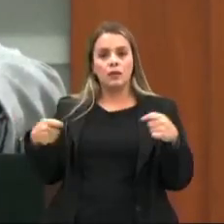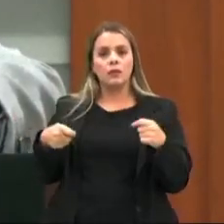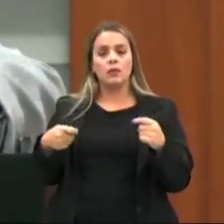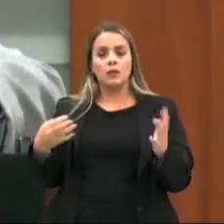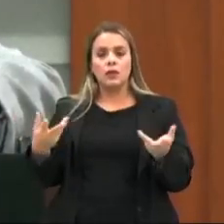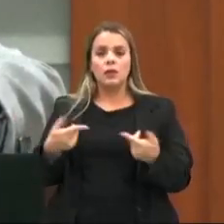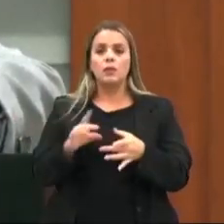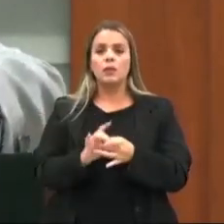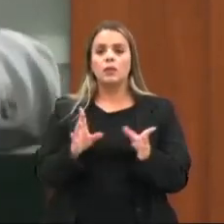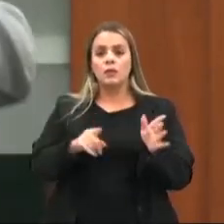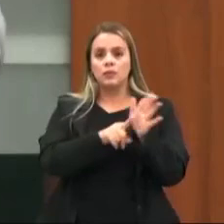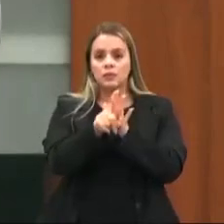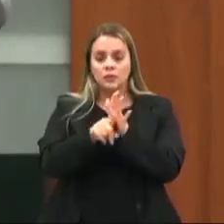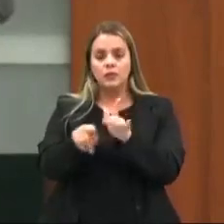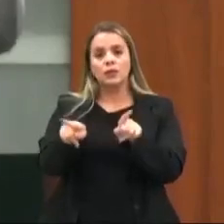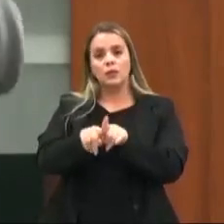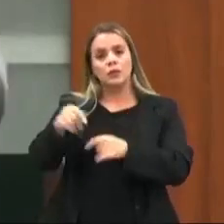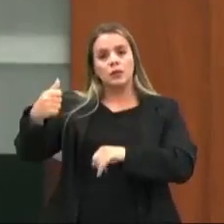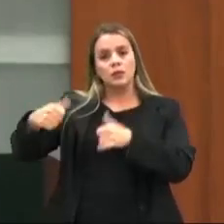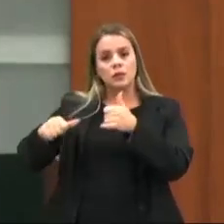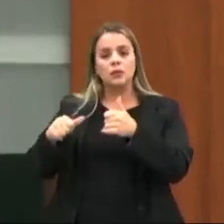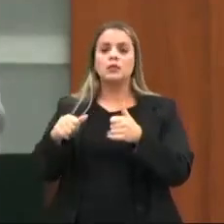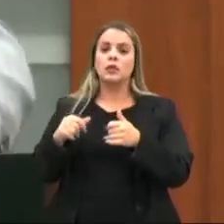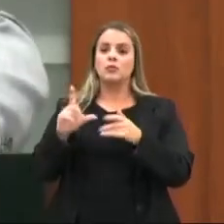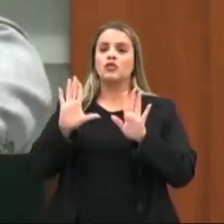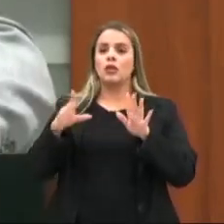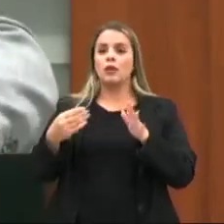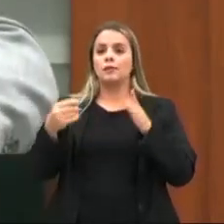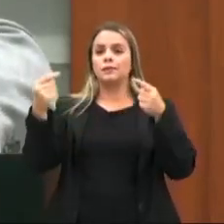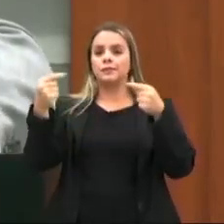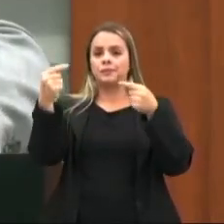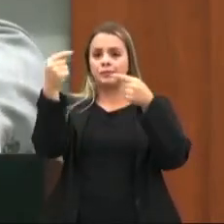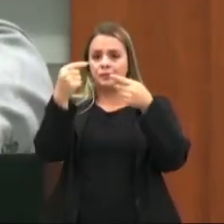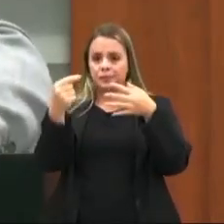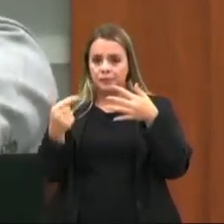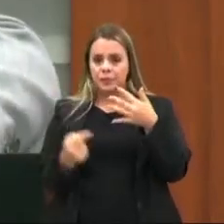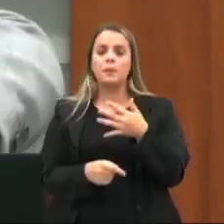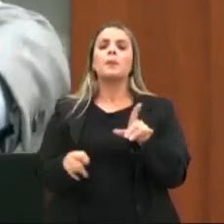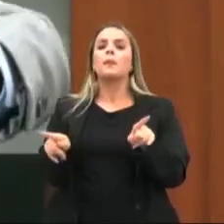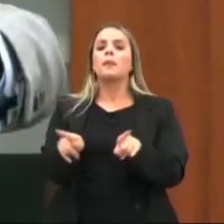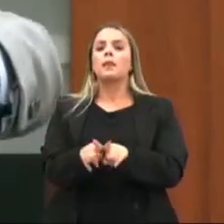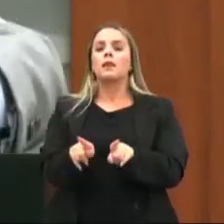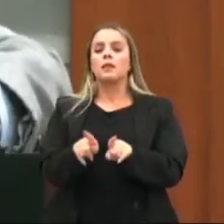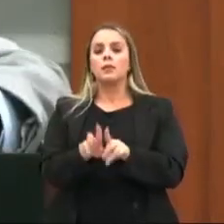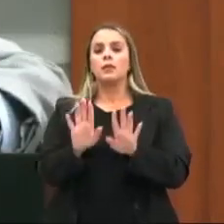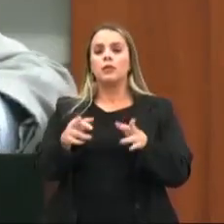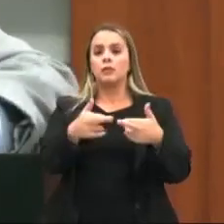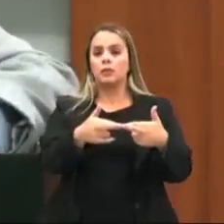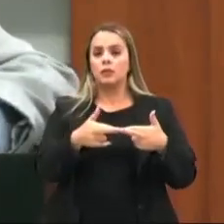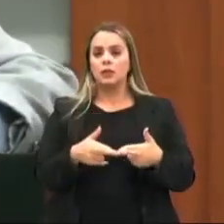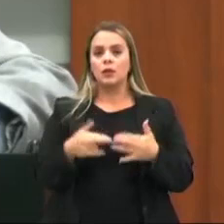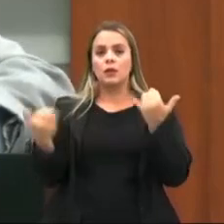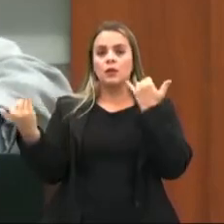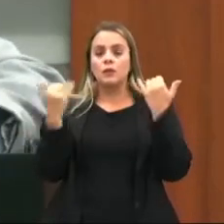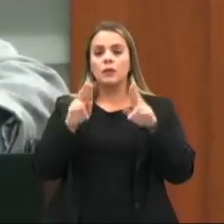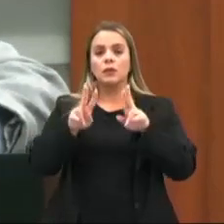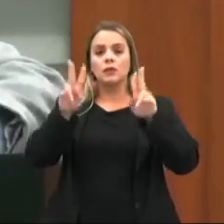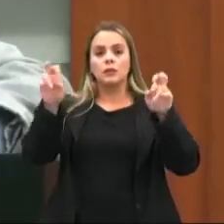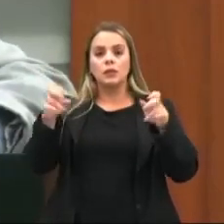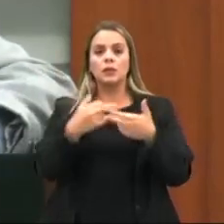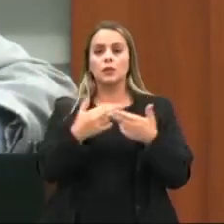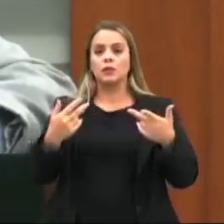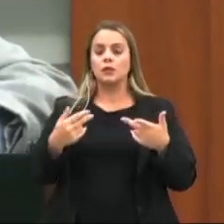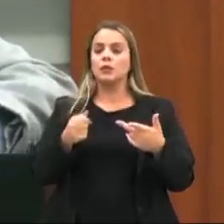exames e procedimentos oncológicos elencados. Também estamos requerendo informações sobre a demanda